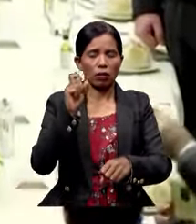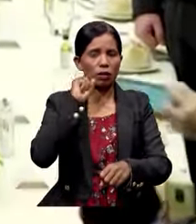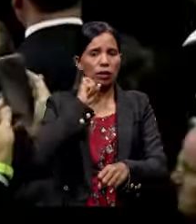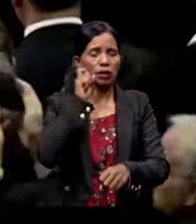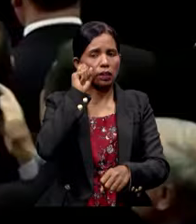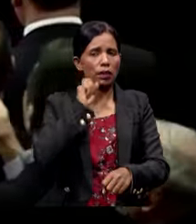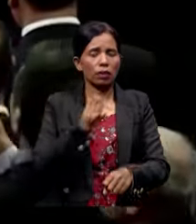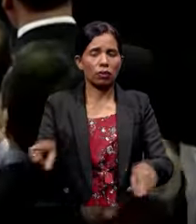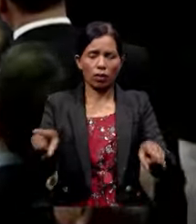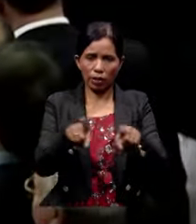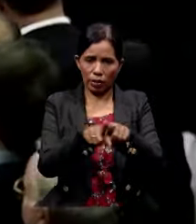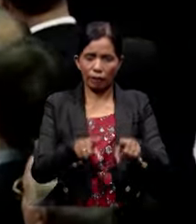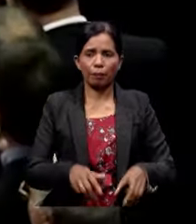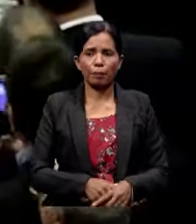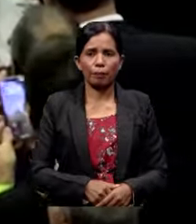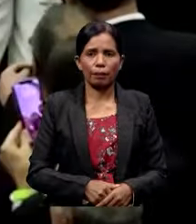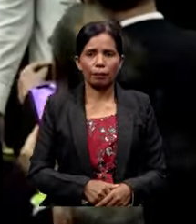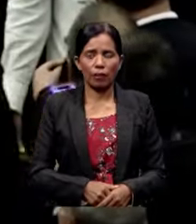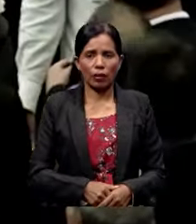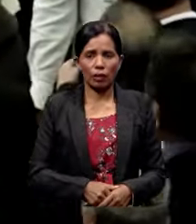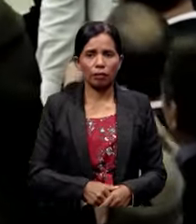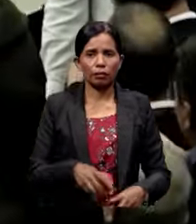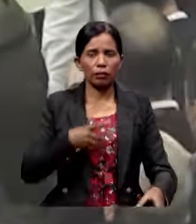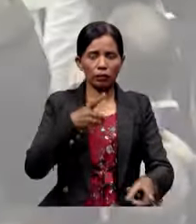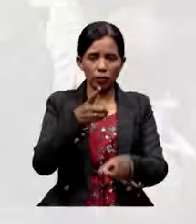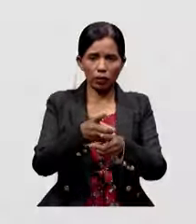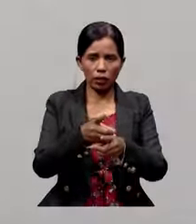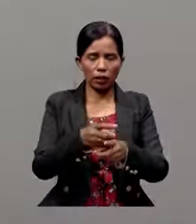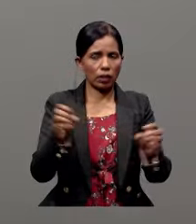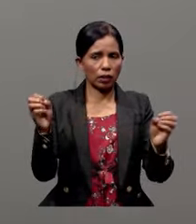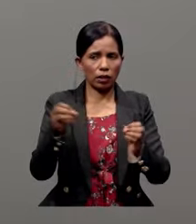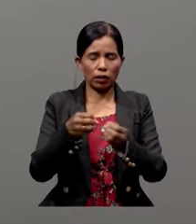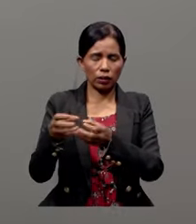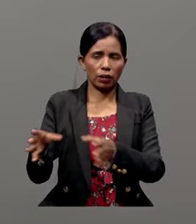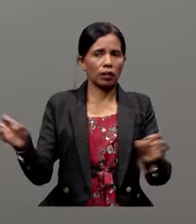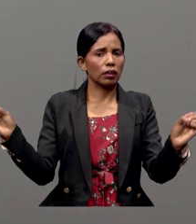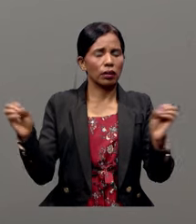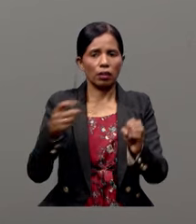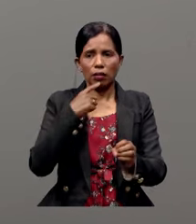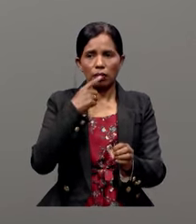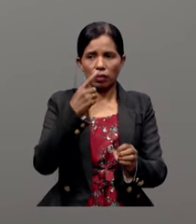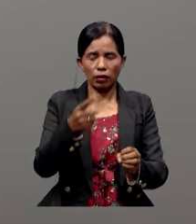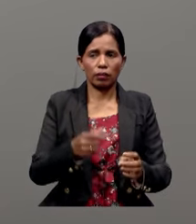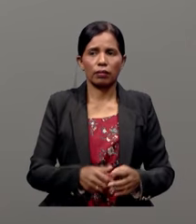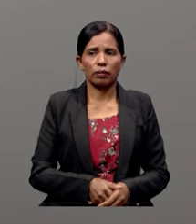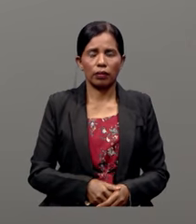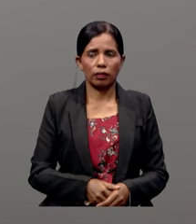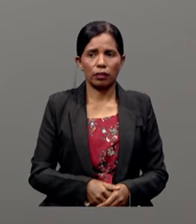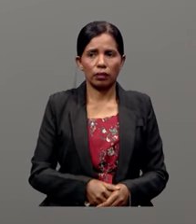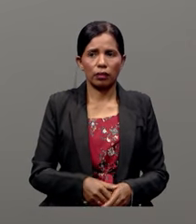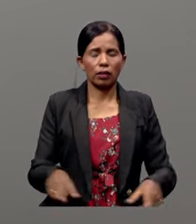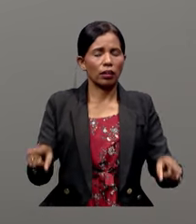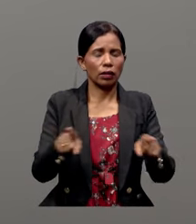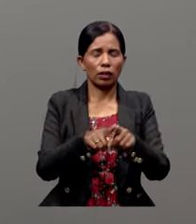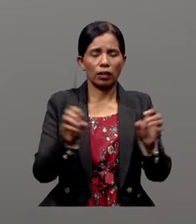ser discriminados, a não ser marginalizados, a não ser julgados e condenados, a não